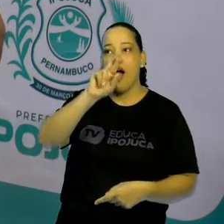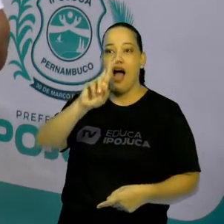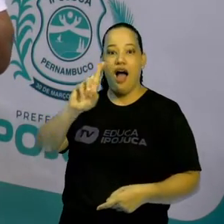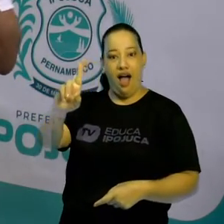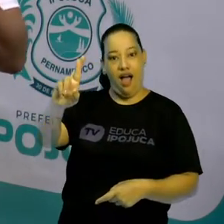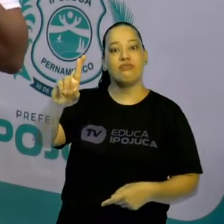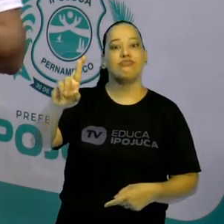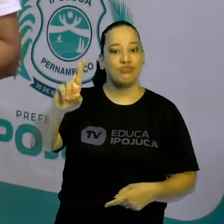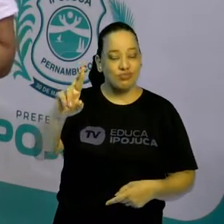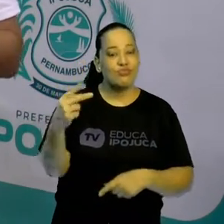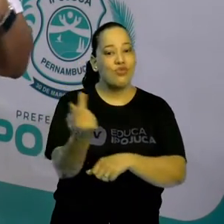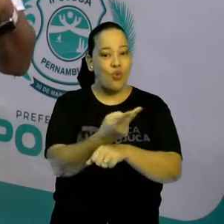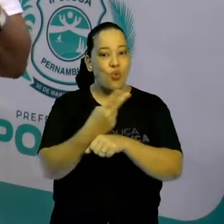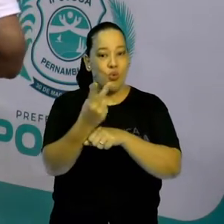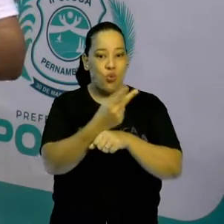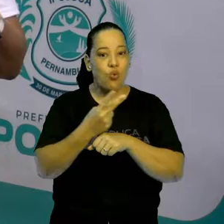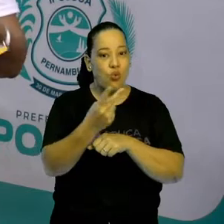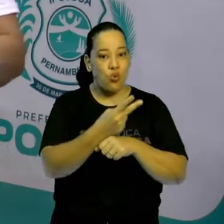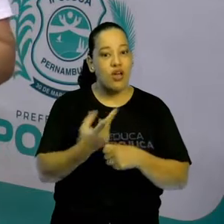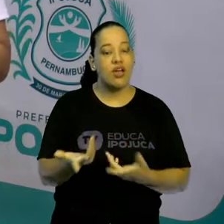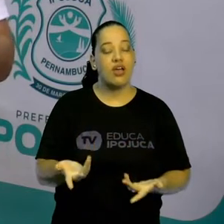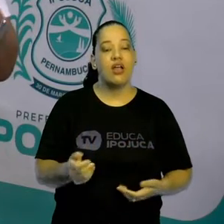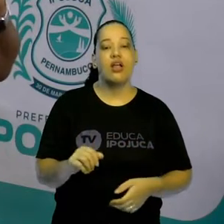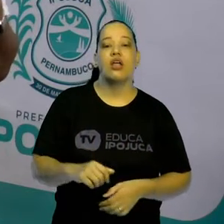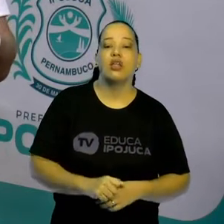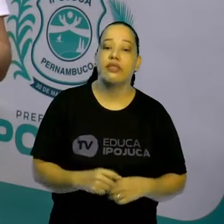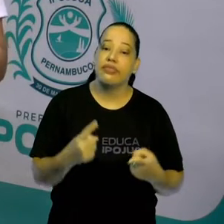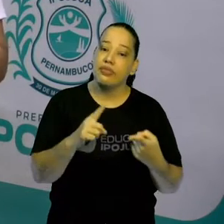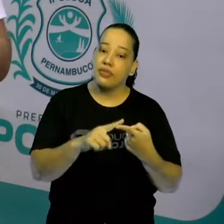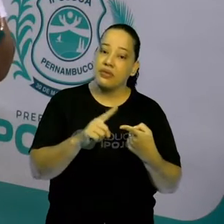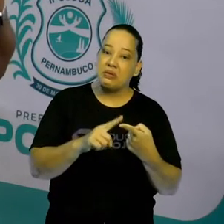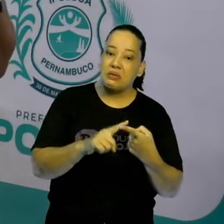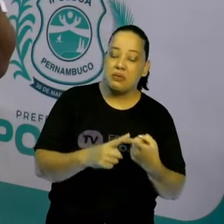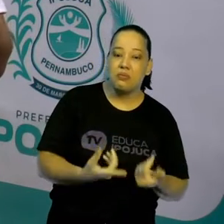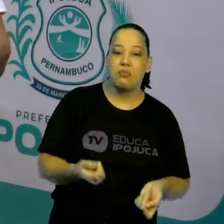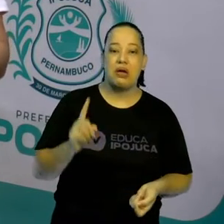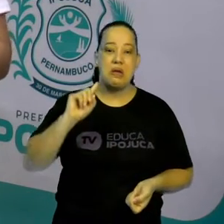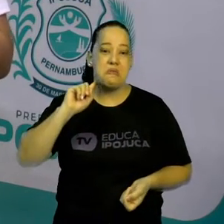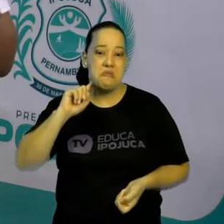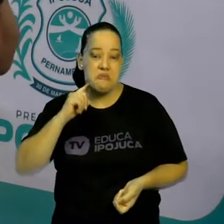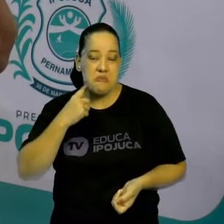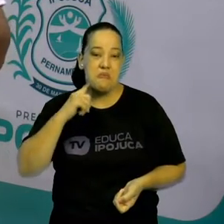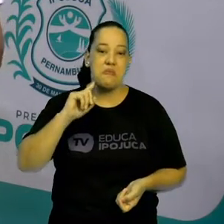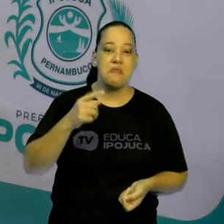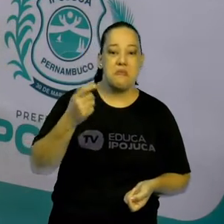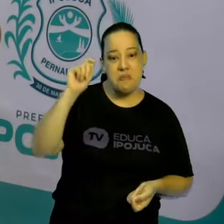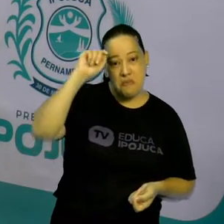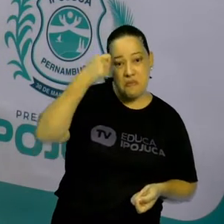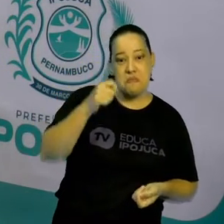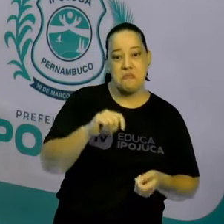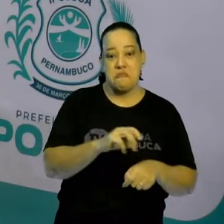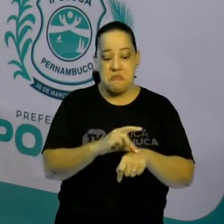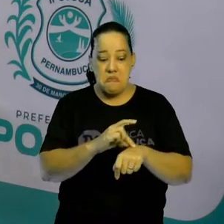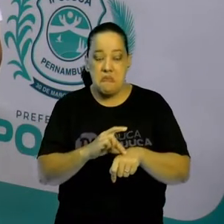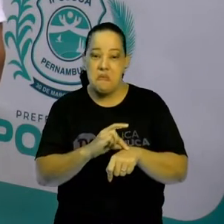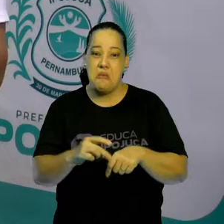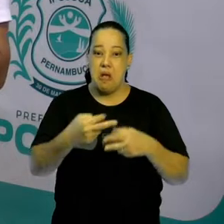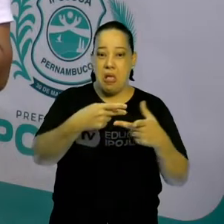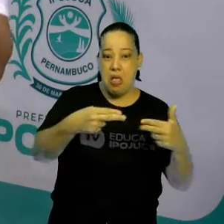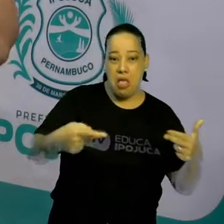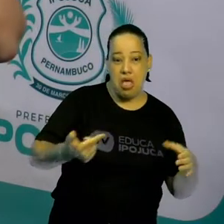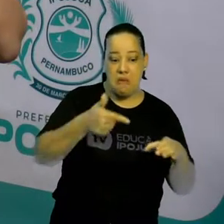Diminui a nossa dependência aos combustíveis fósseis, como carvão, madeira, petróleo, entre